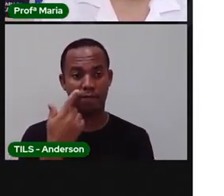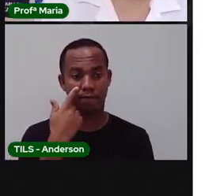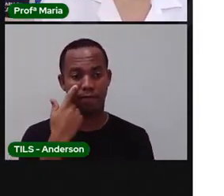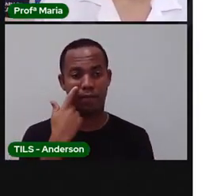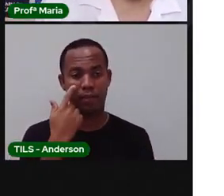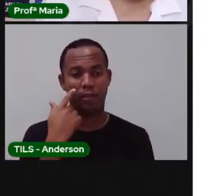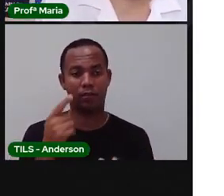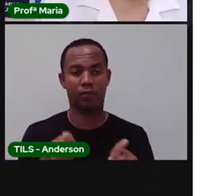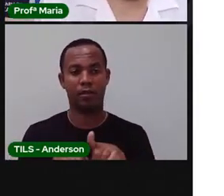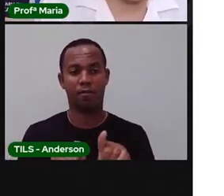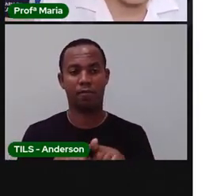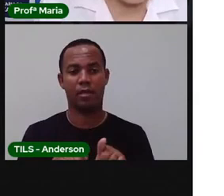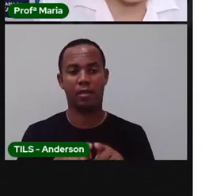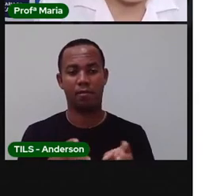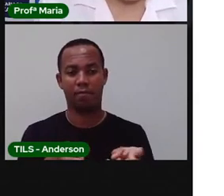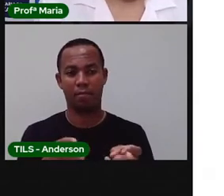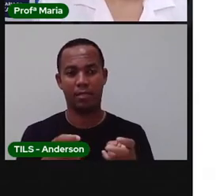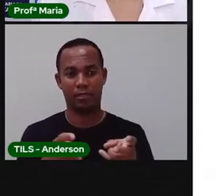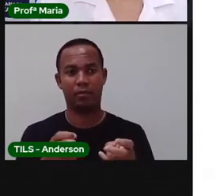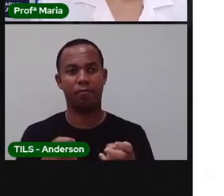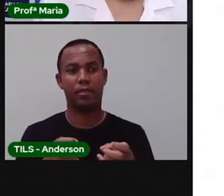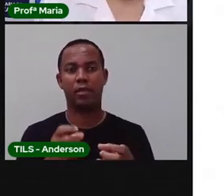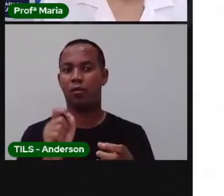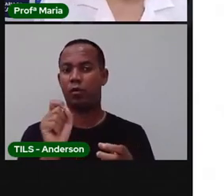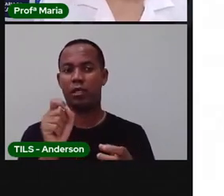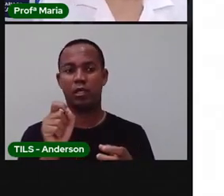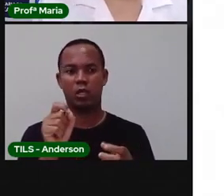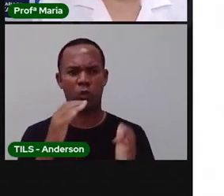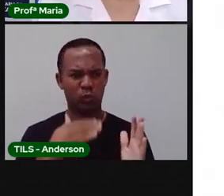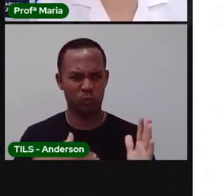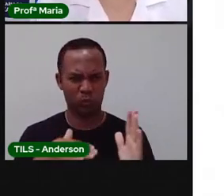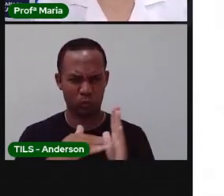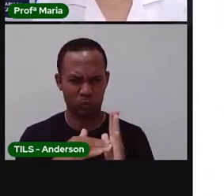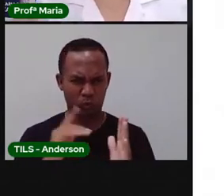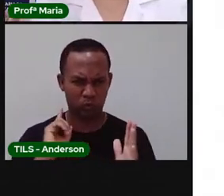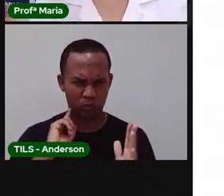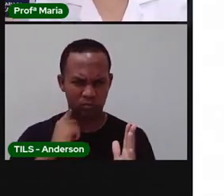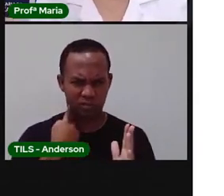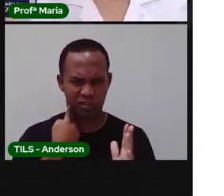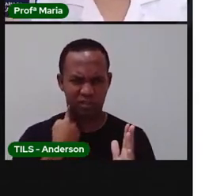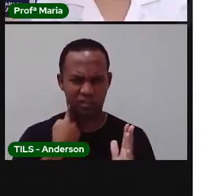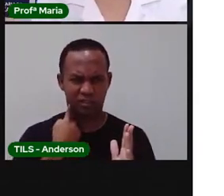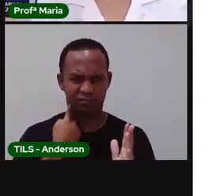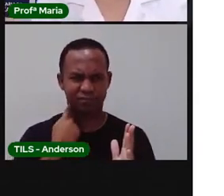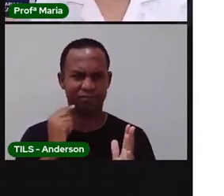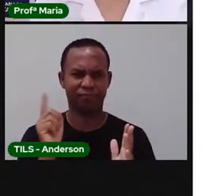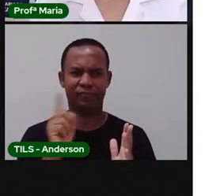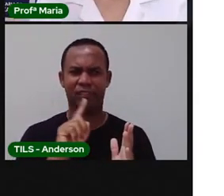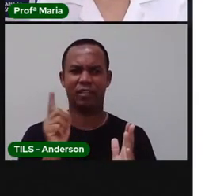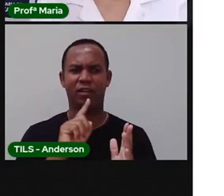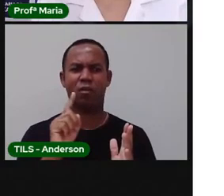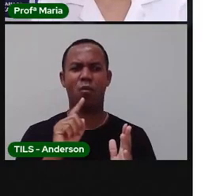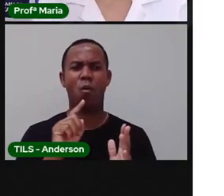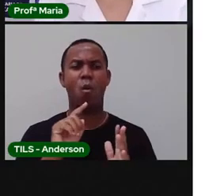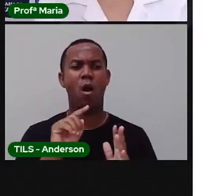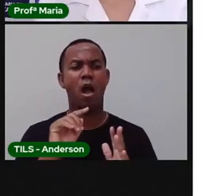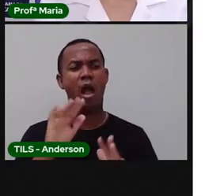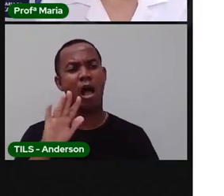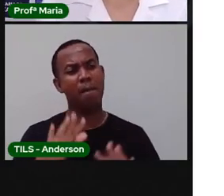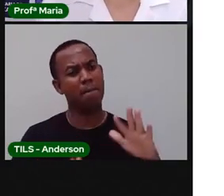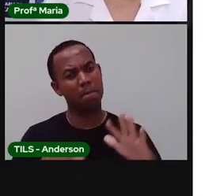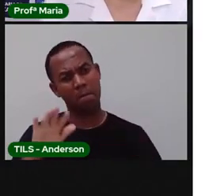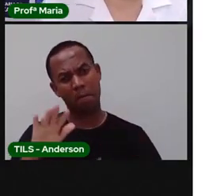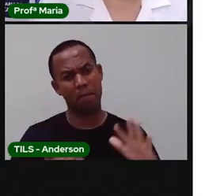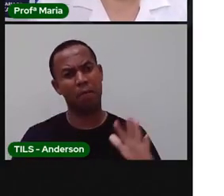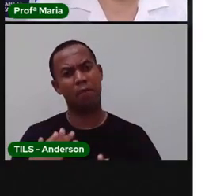e perceber que nem tudo é lixo. E tudo que vai ao lixo, né, quase tudo que vai ao lixo, ele pode